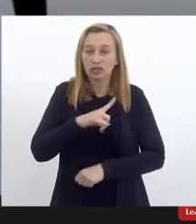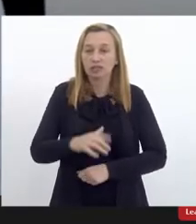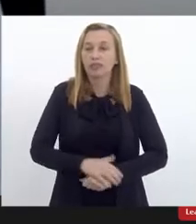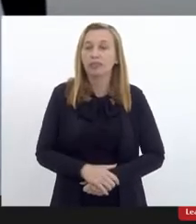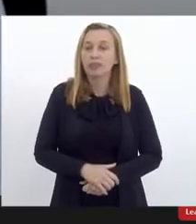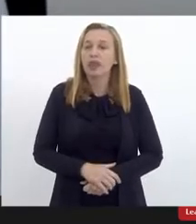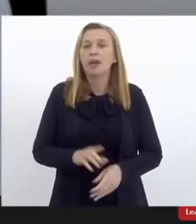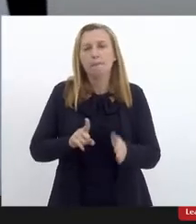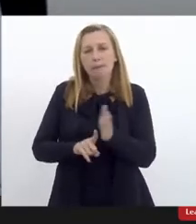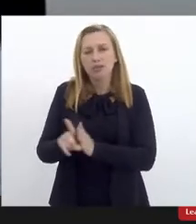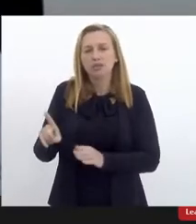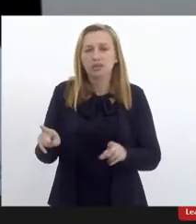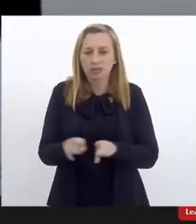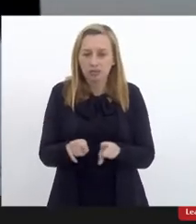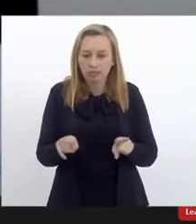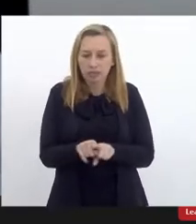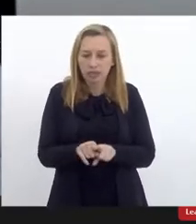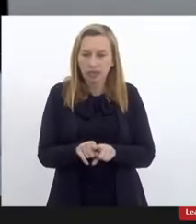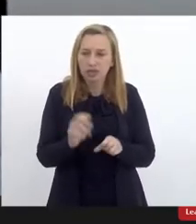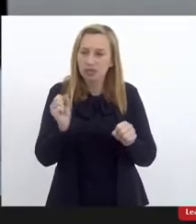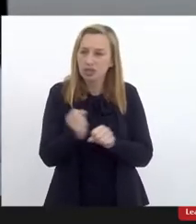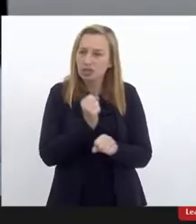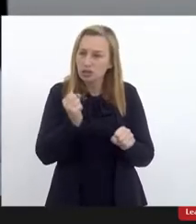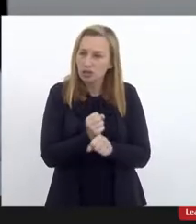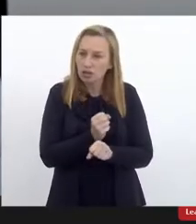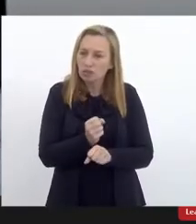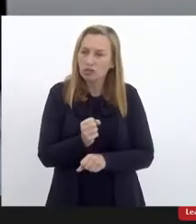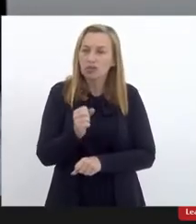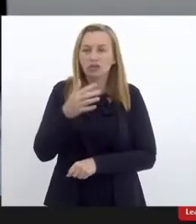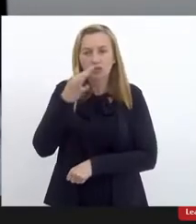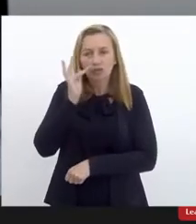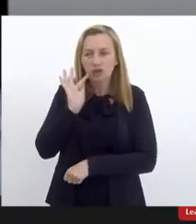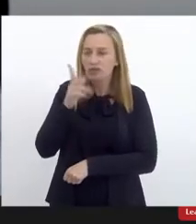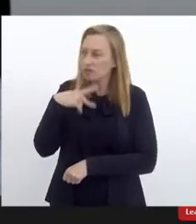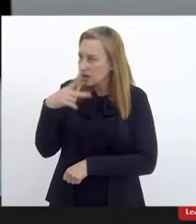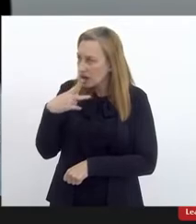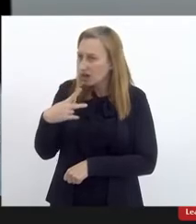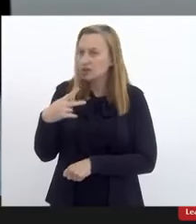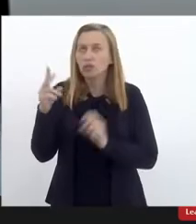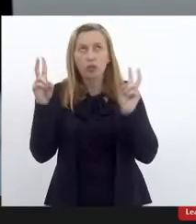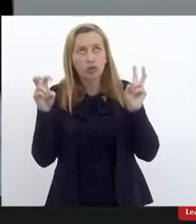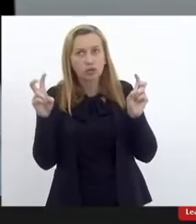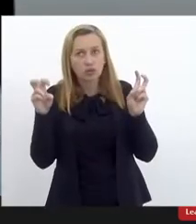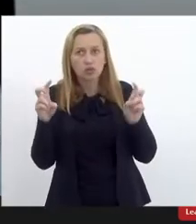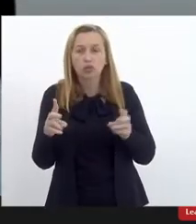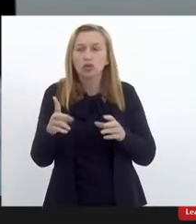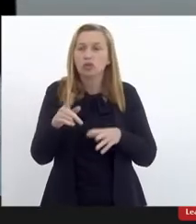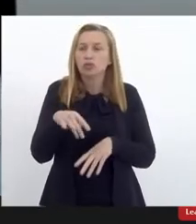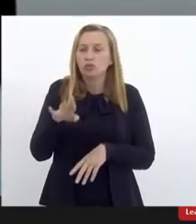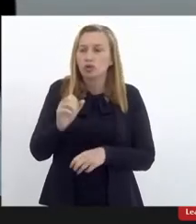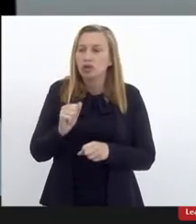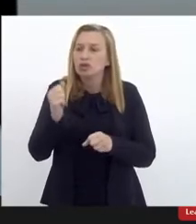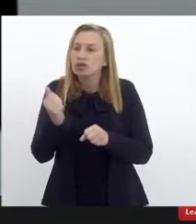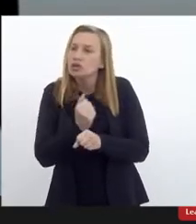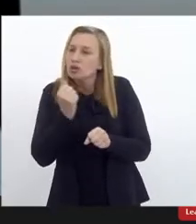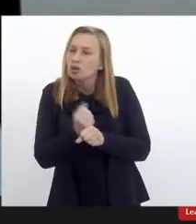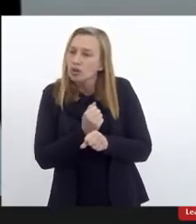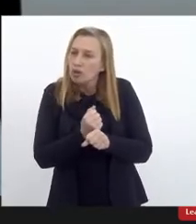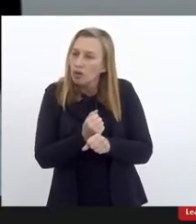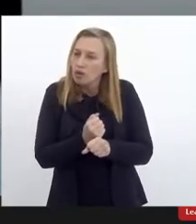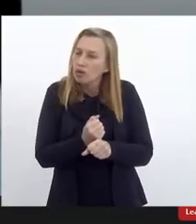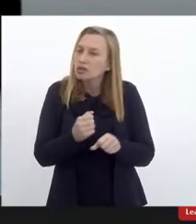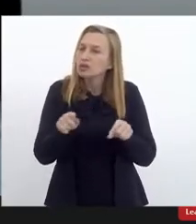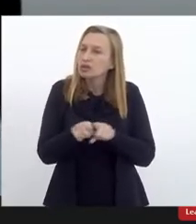Queria perguntar, além das obras mencionadas pelo Flávio, né, a questão do programa de obras, né, e do programa